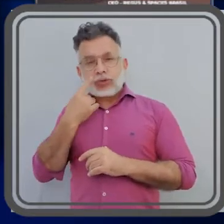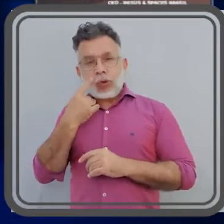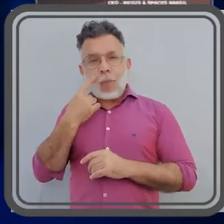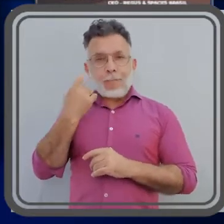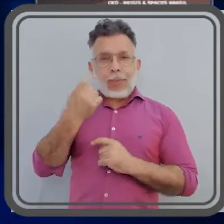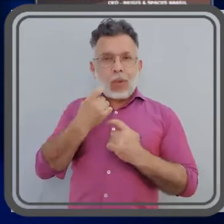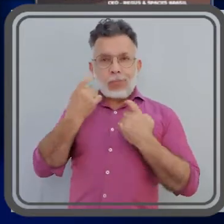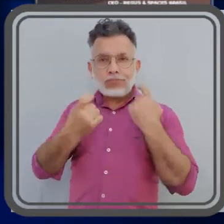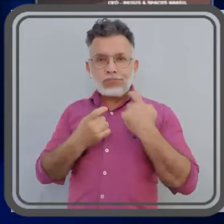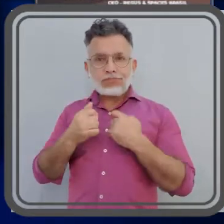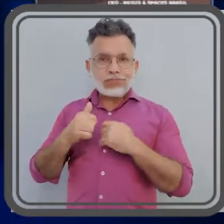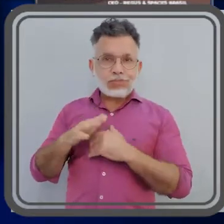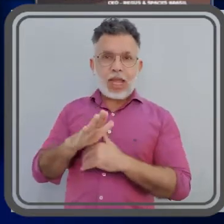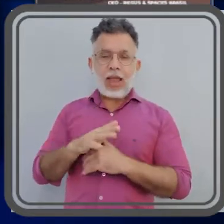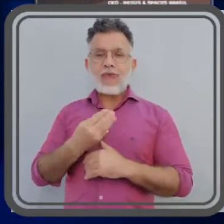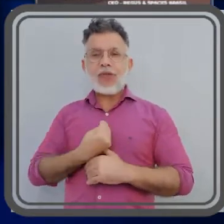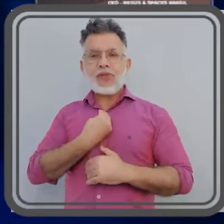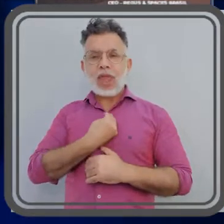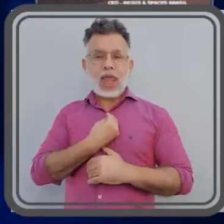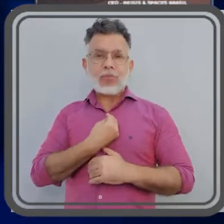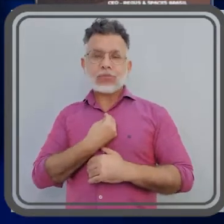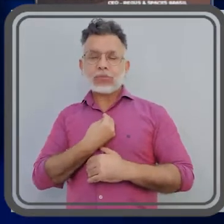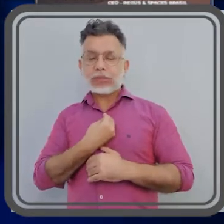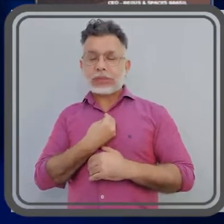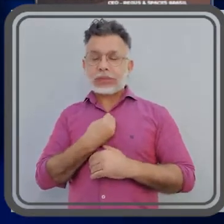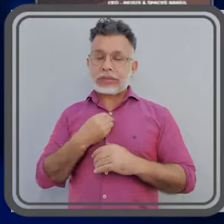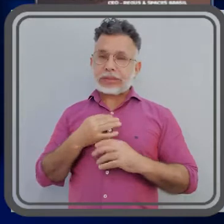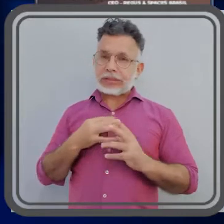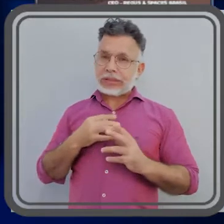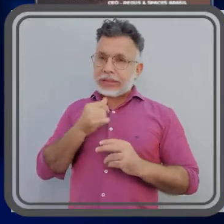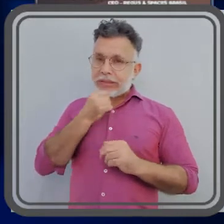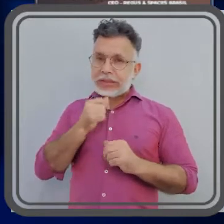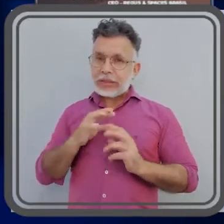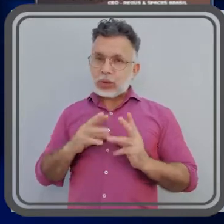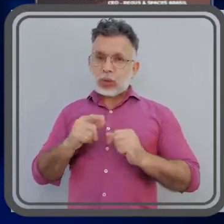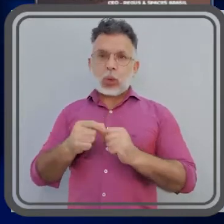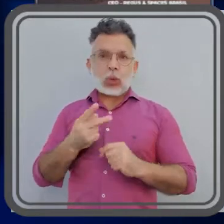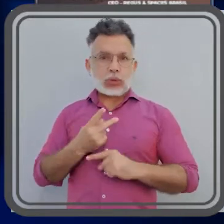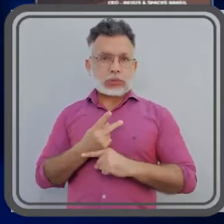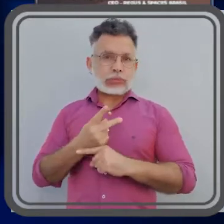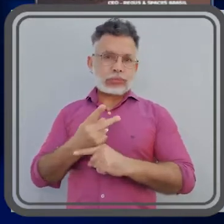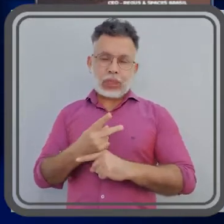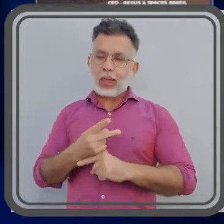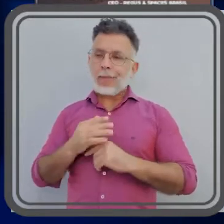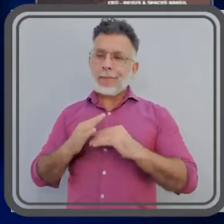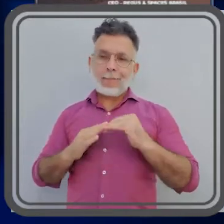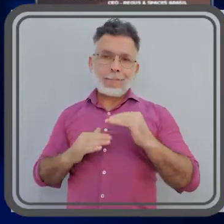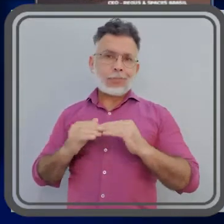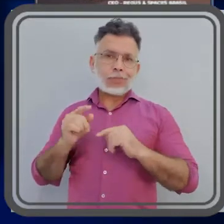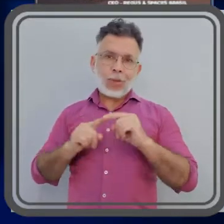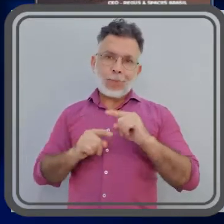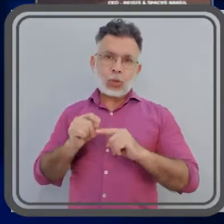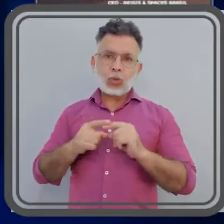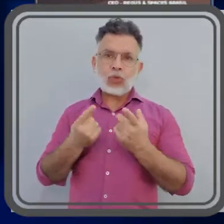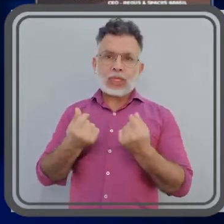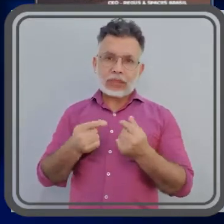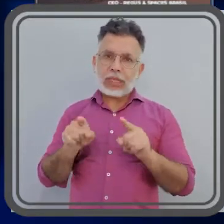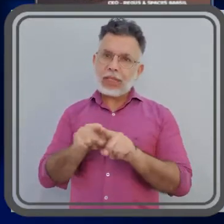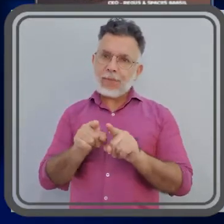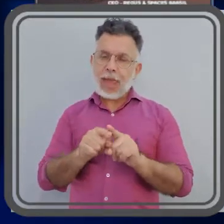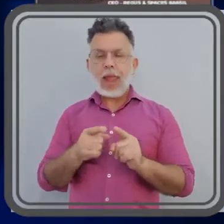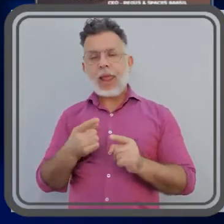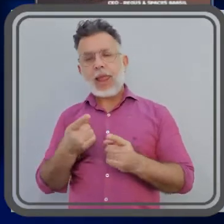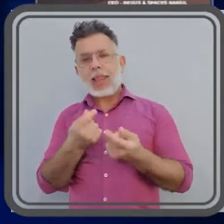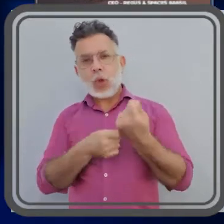forma, vivemos um aquecimento de todo tipo de demanda, tanto de produto financeiro como agora cada vez mais demandas na